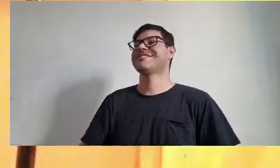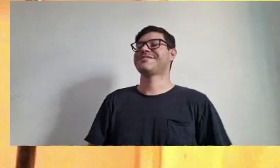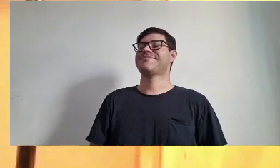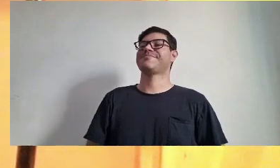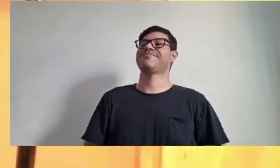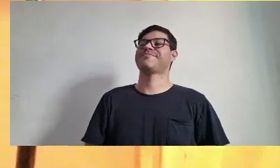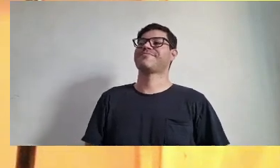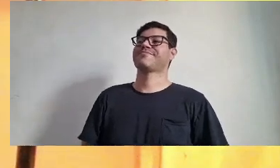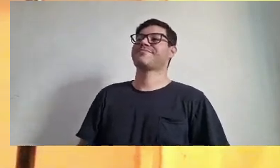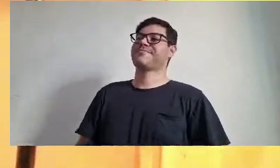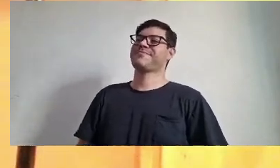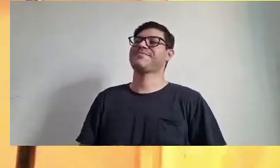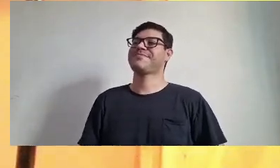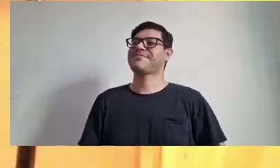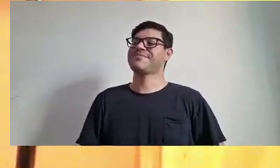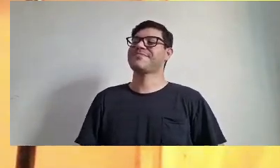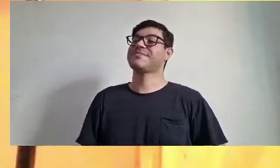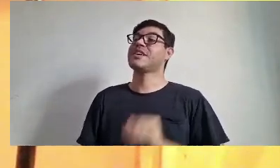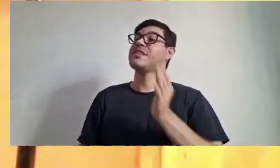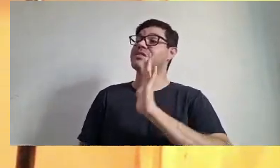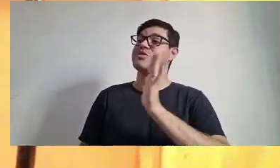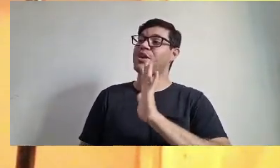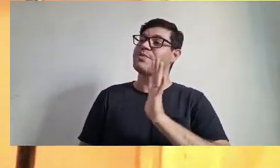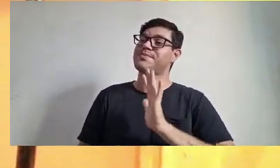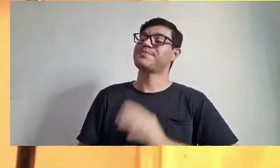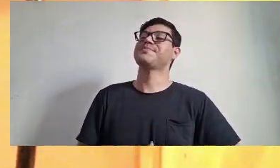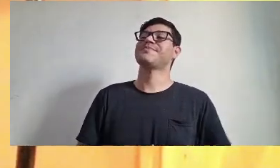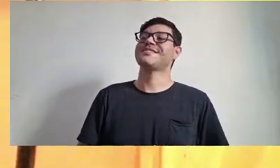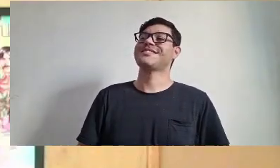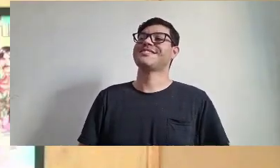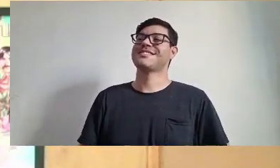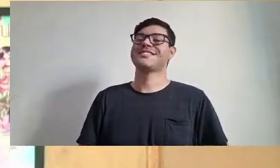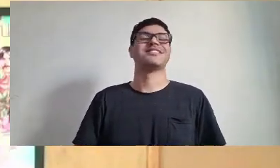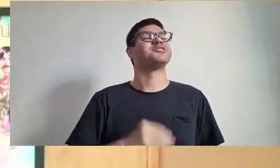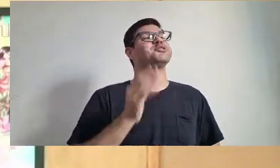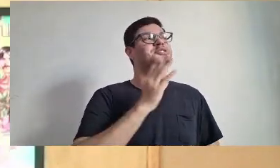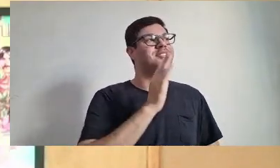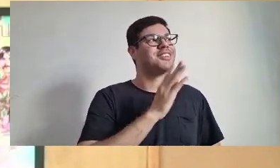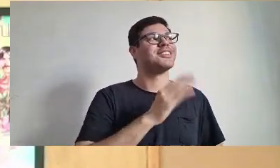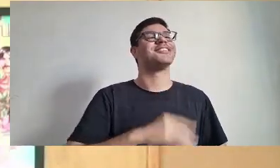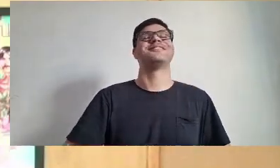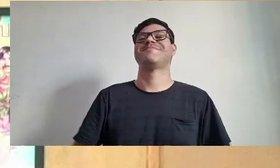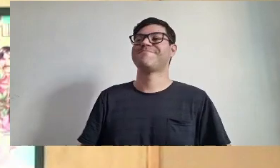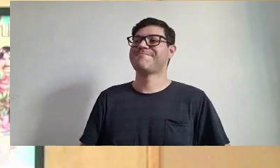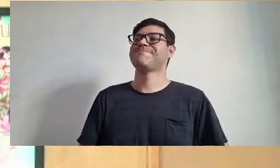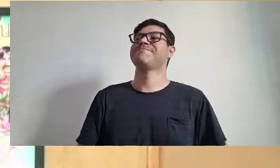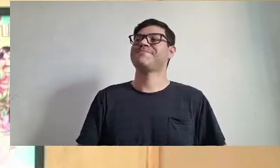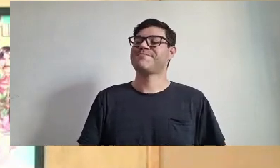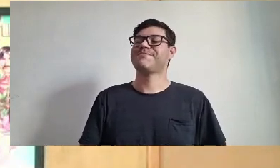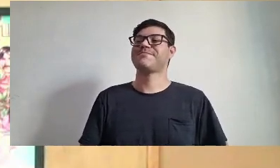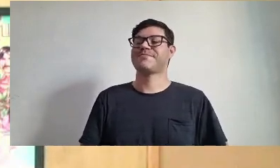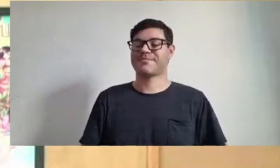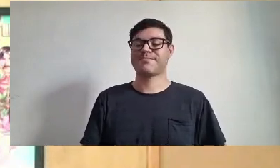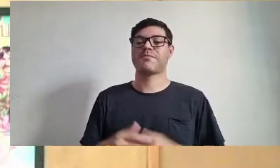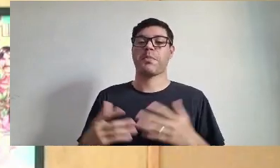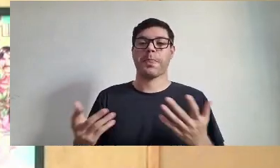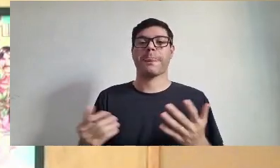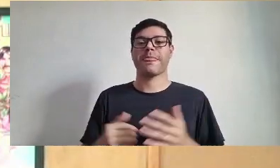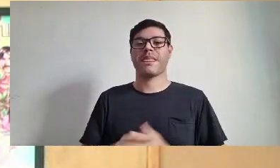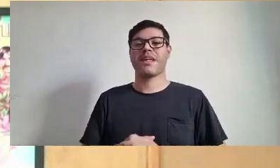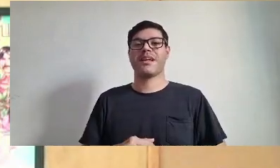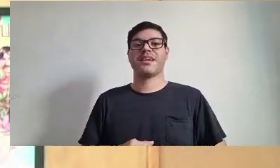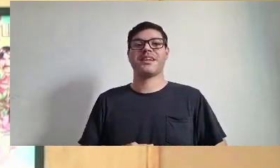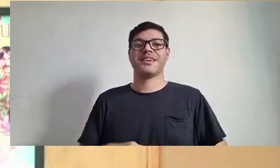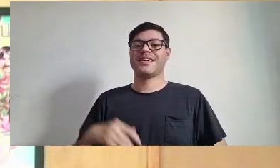Prego. E tchau, né? Tchau. E tchau é da entrada e na saída do italiano. Vê que a gente para da italiana,